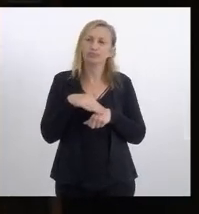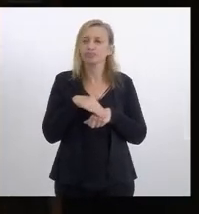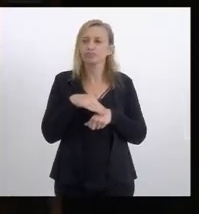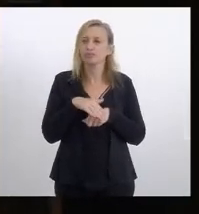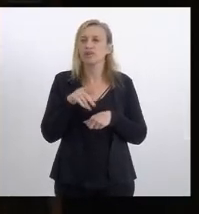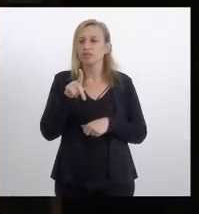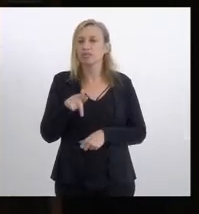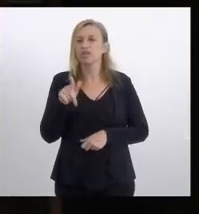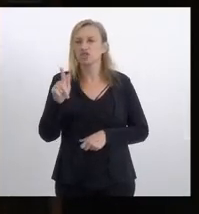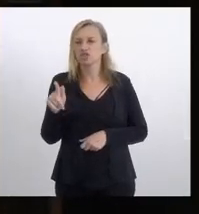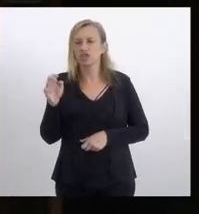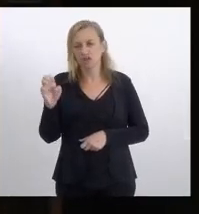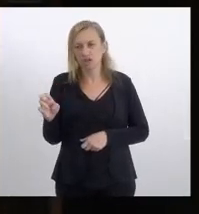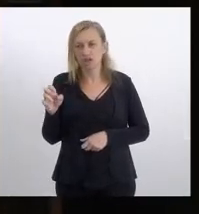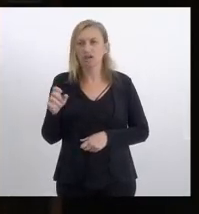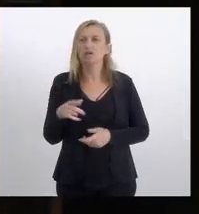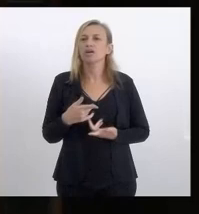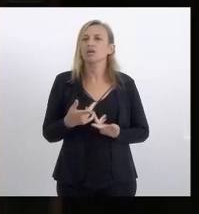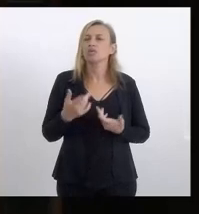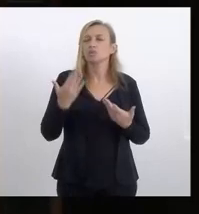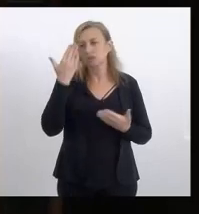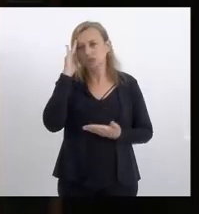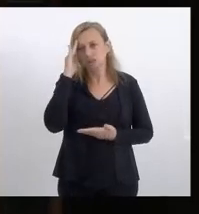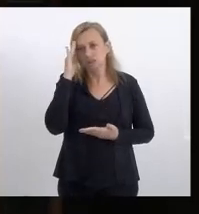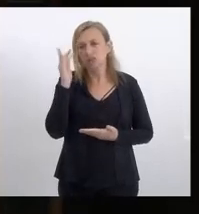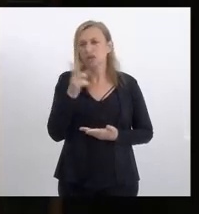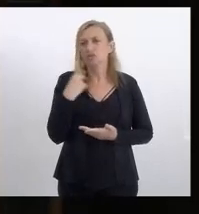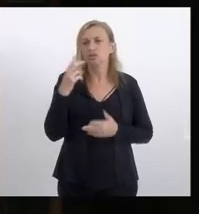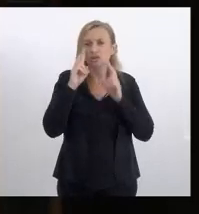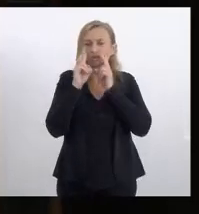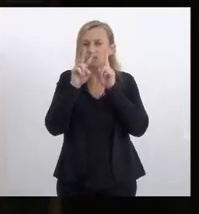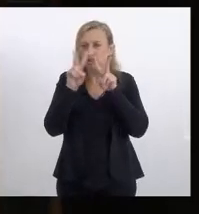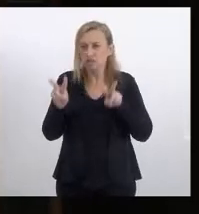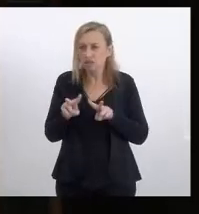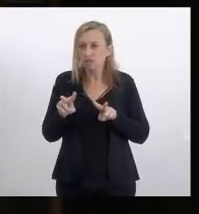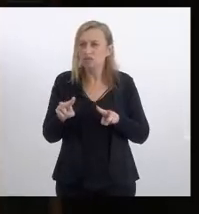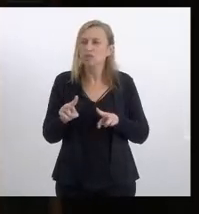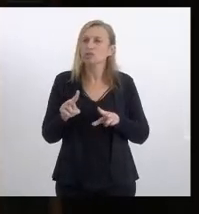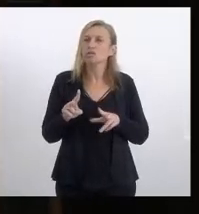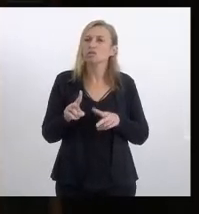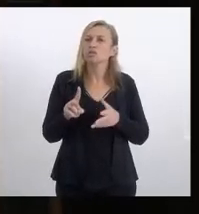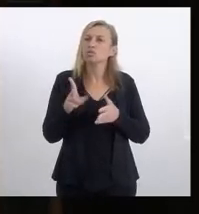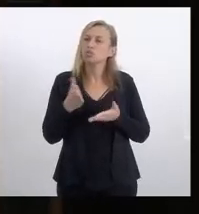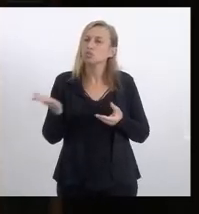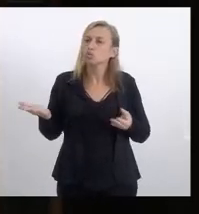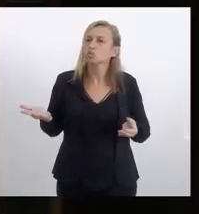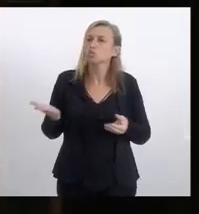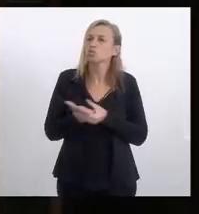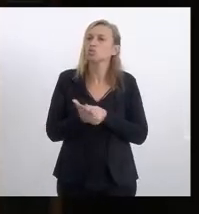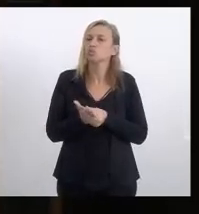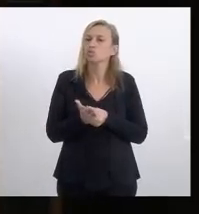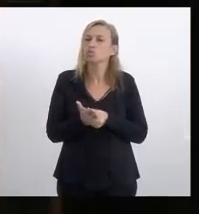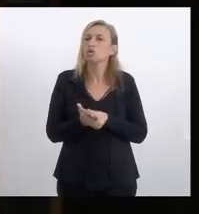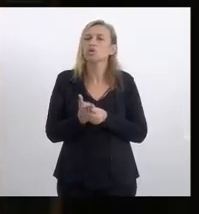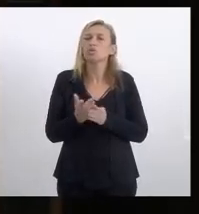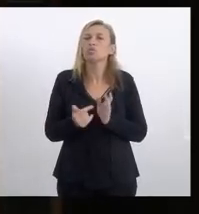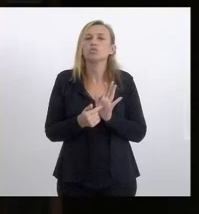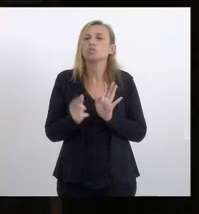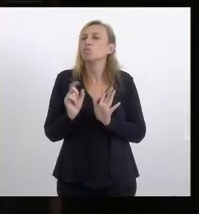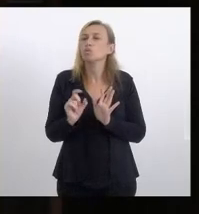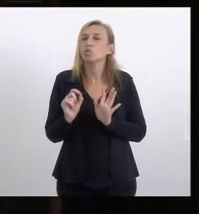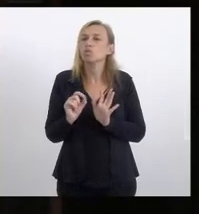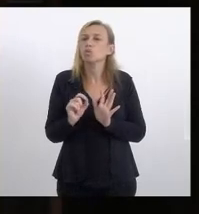conversamos com a PVA a PG a compreender o ponto de vista e nos autos do processo com esta